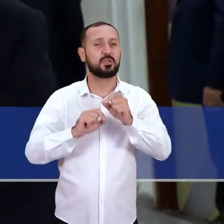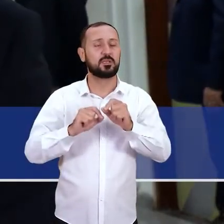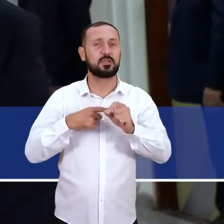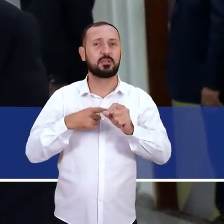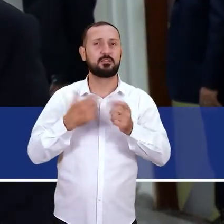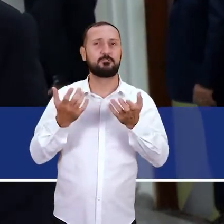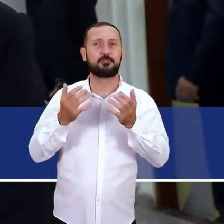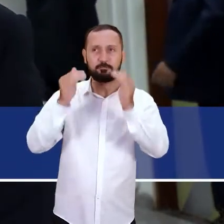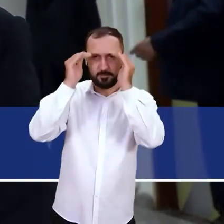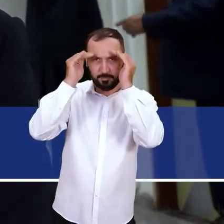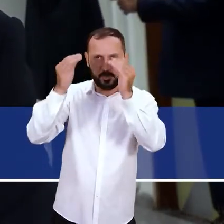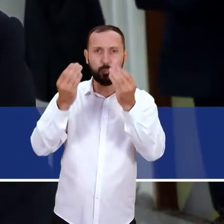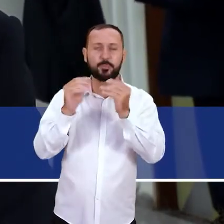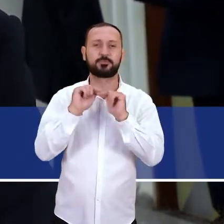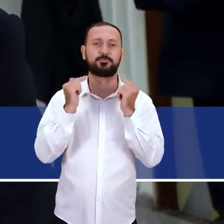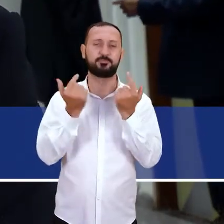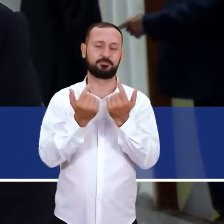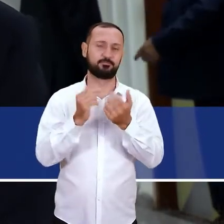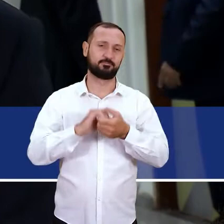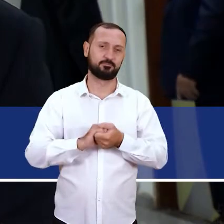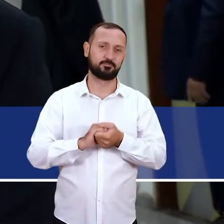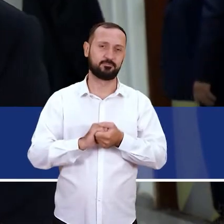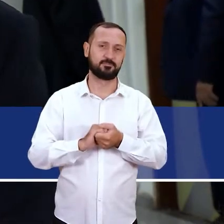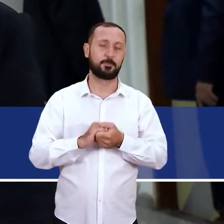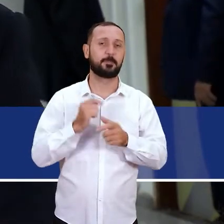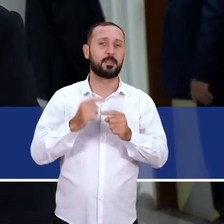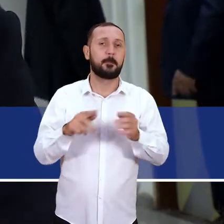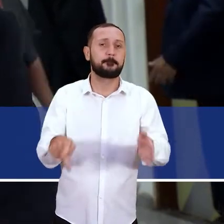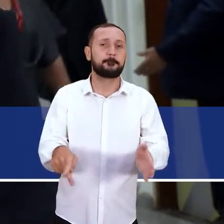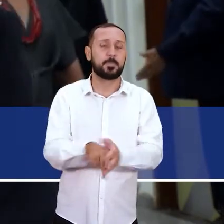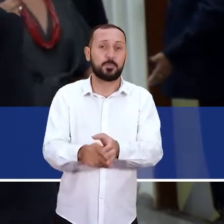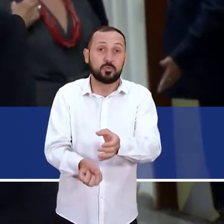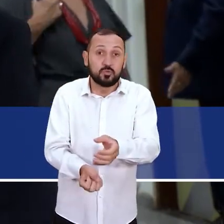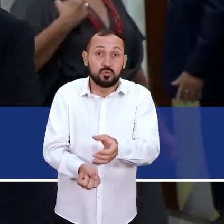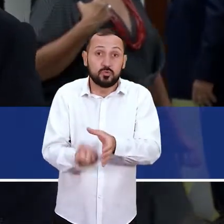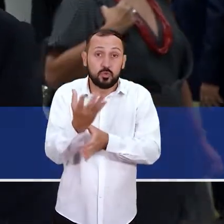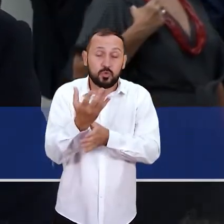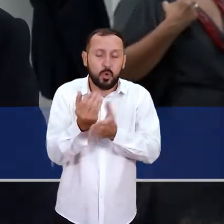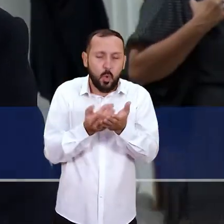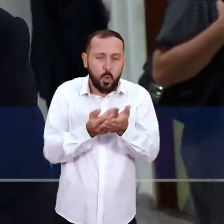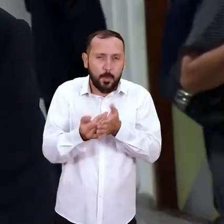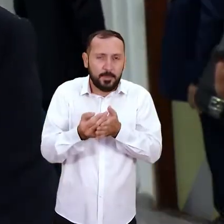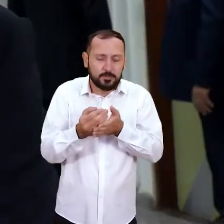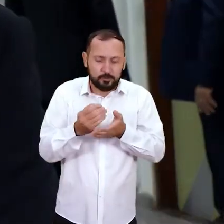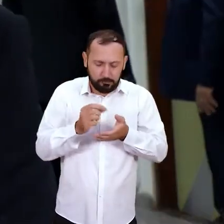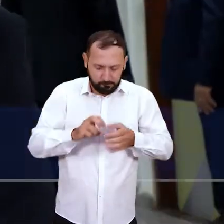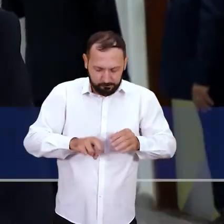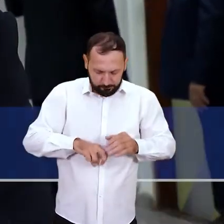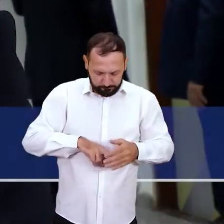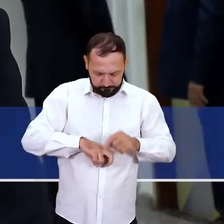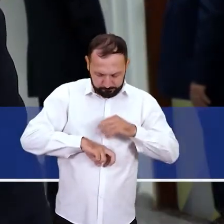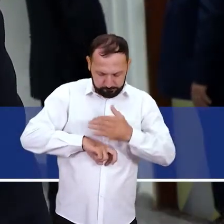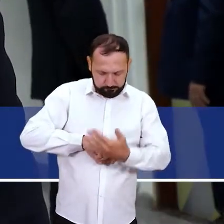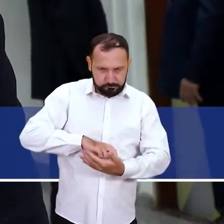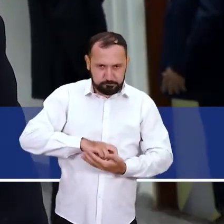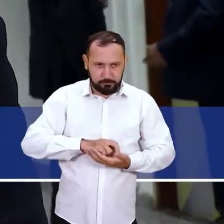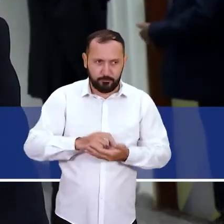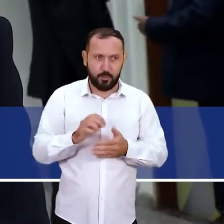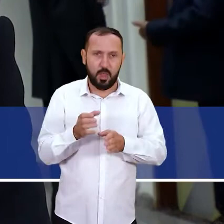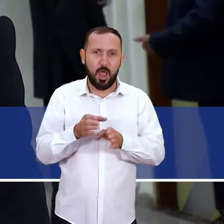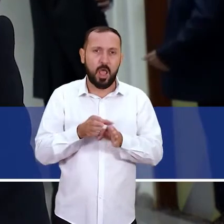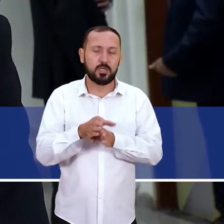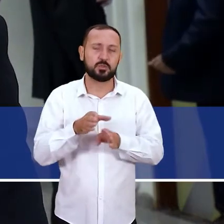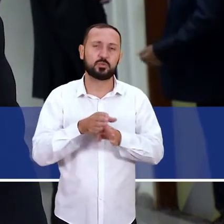muito à Assembleia Legislativa. Para começar, a própria criação do embrião da Defensoria, que foi a